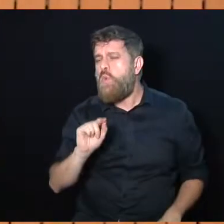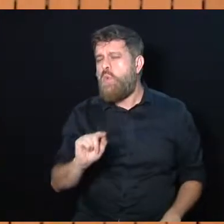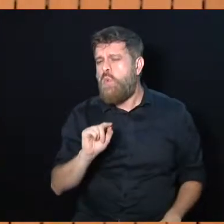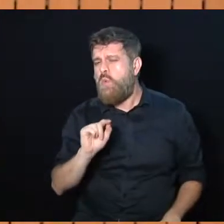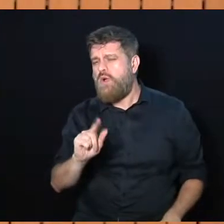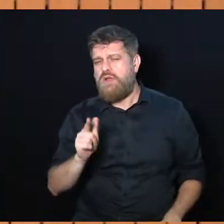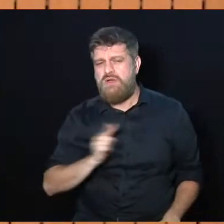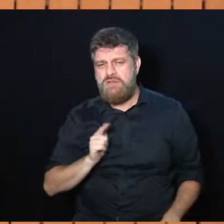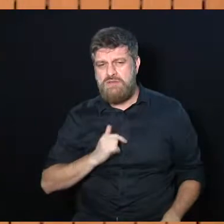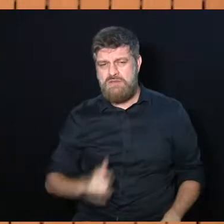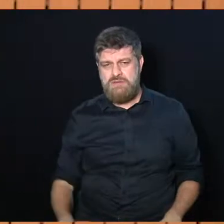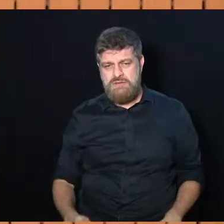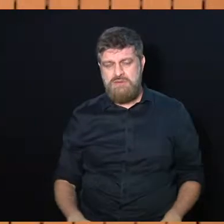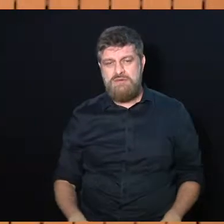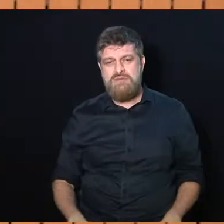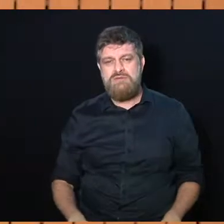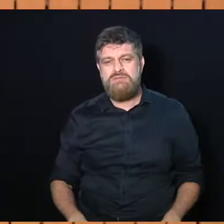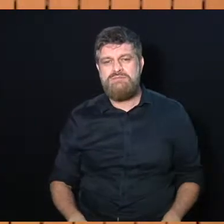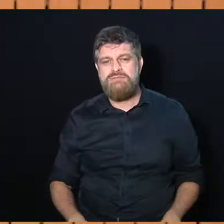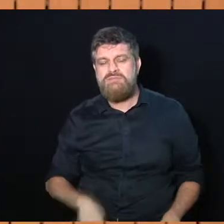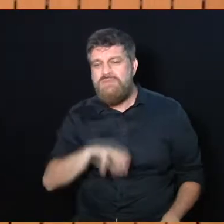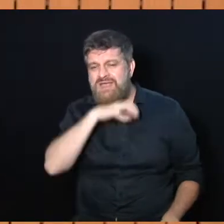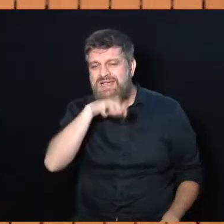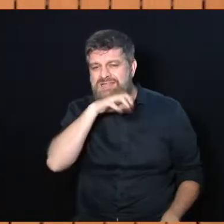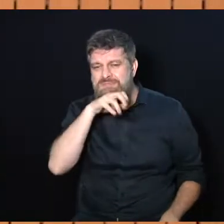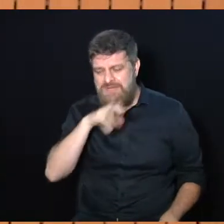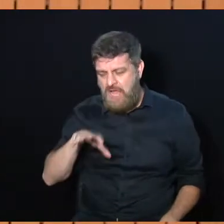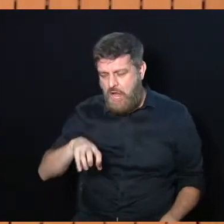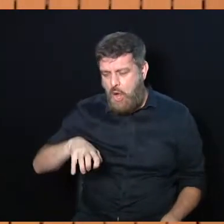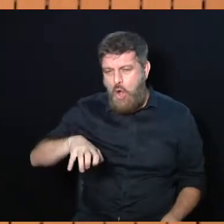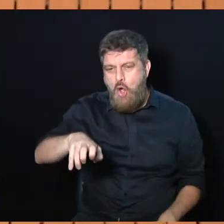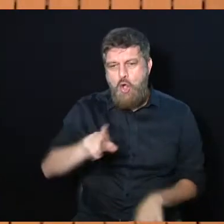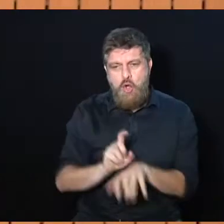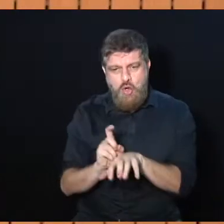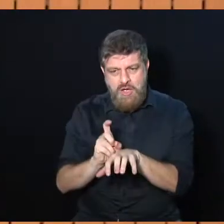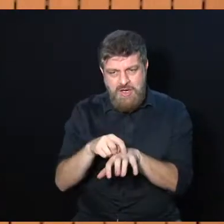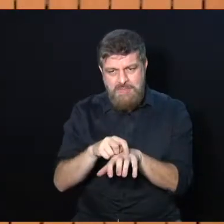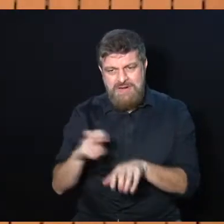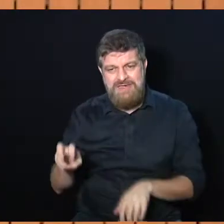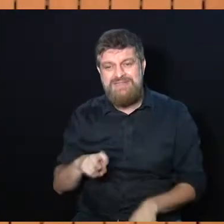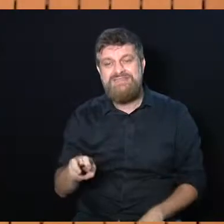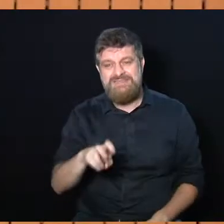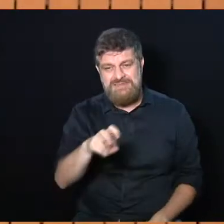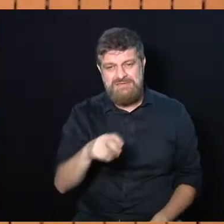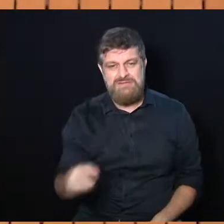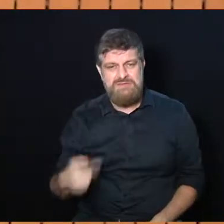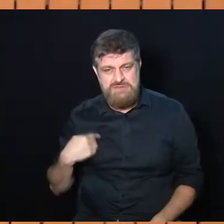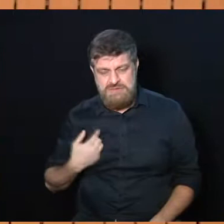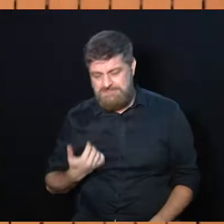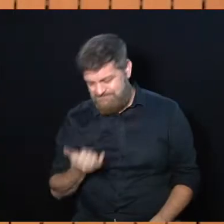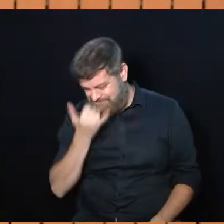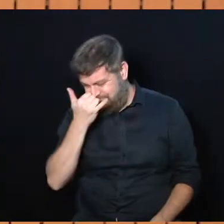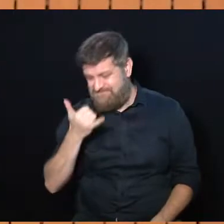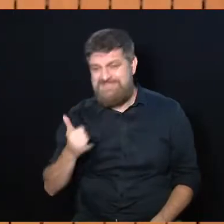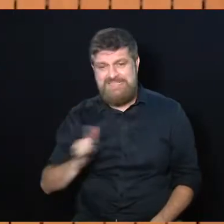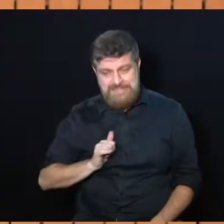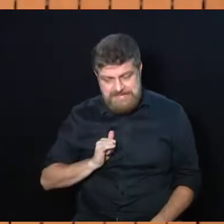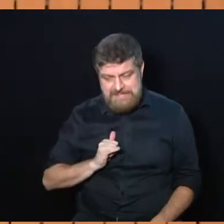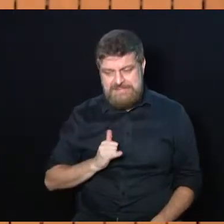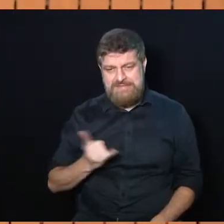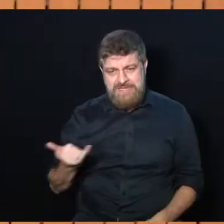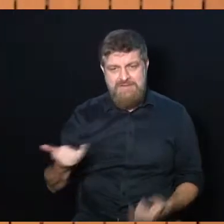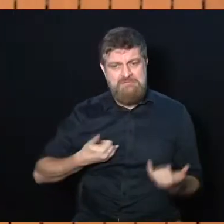dos acidentes com animais peçonhentos e, principalmente, acidentes escorpiônicos. Nós temos recebido, né, com